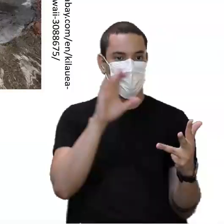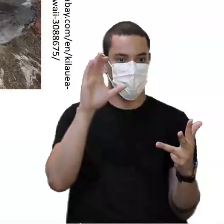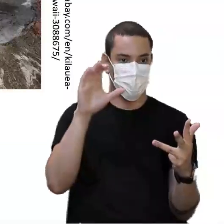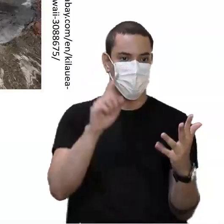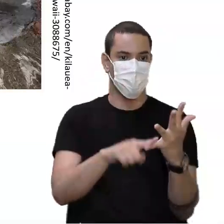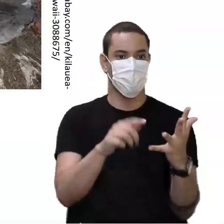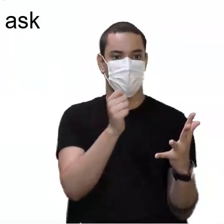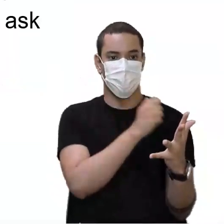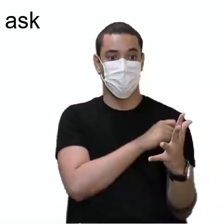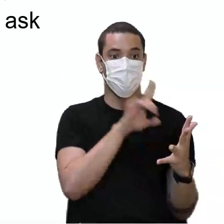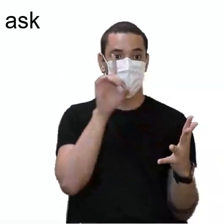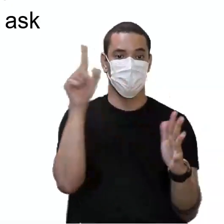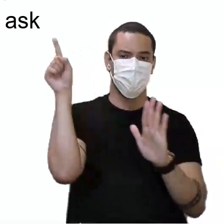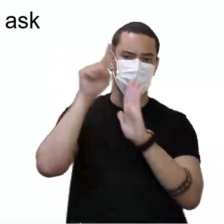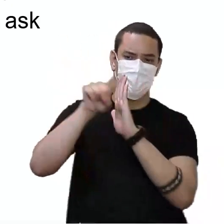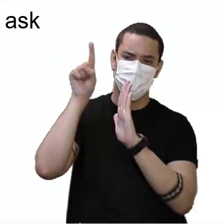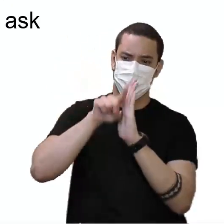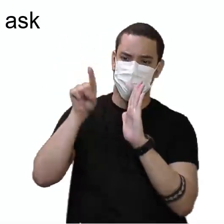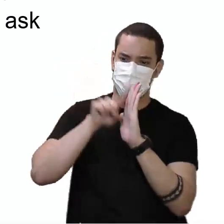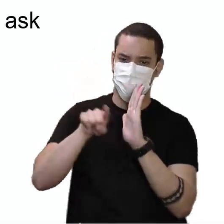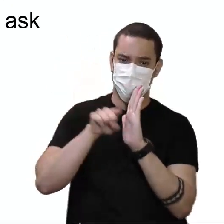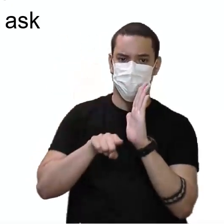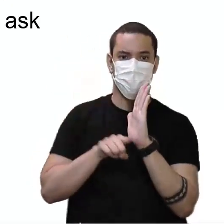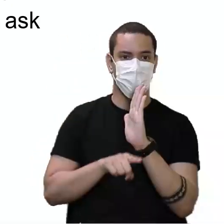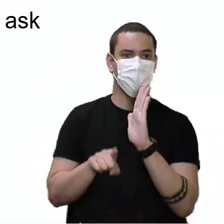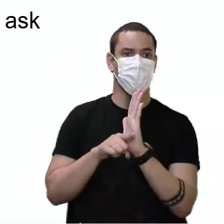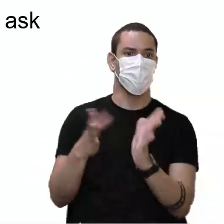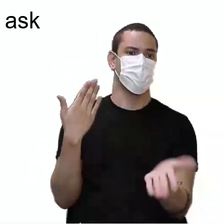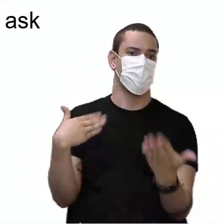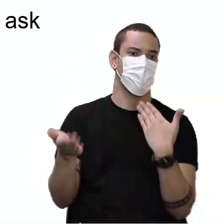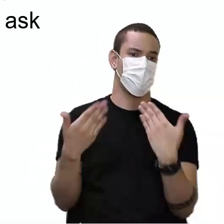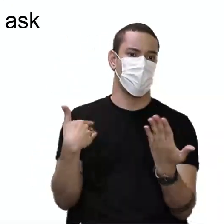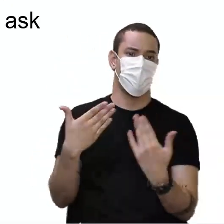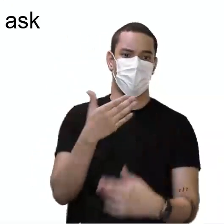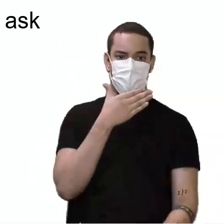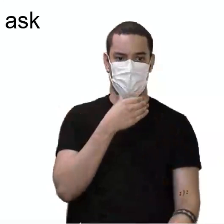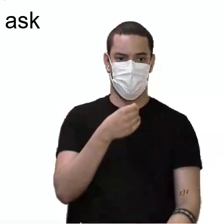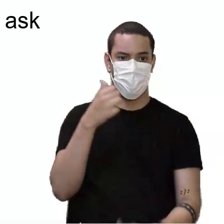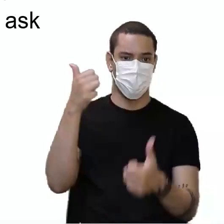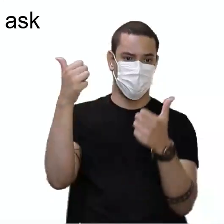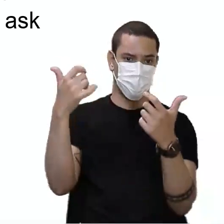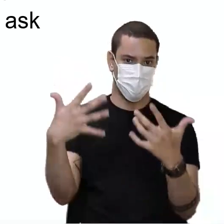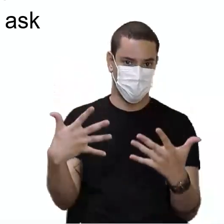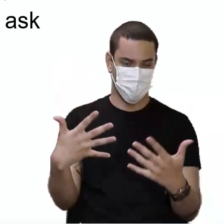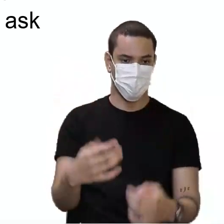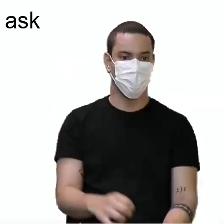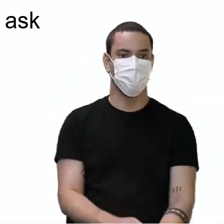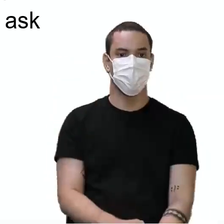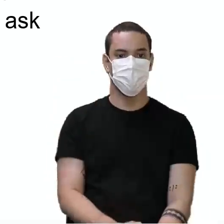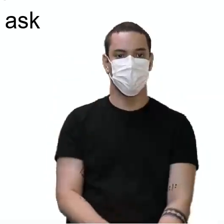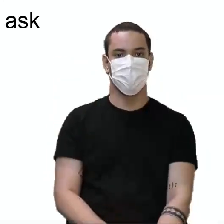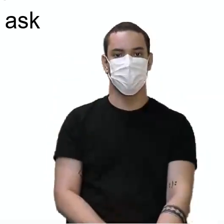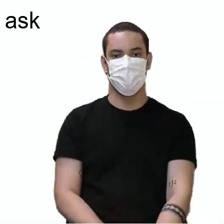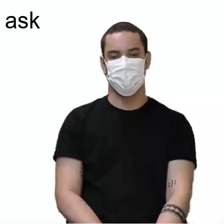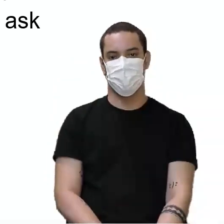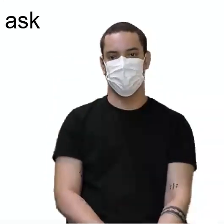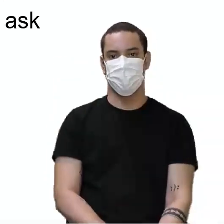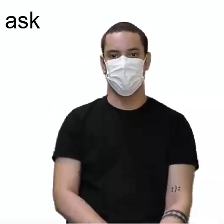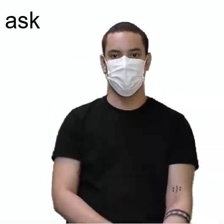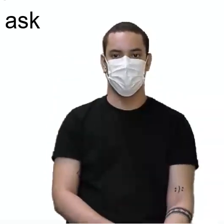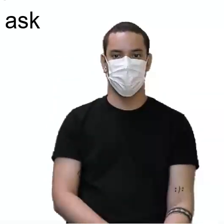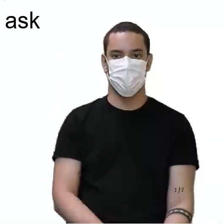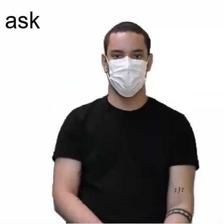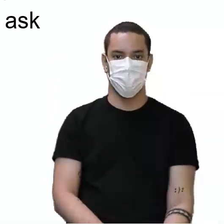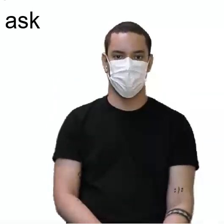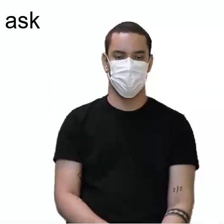student B. Então, vai ter até 4 estudantes conversando com esse rapaz. E o Matt, a fala do Matt aqui. Então, vamos lá. Ela diz, Today